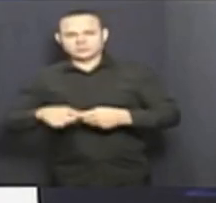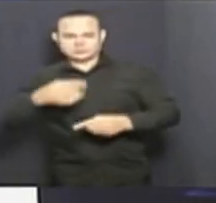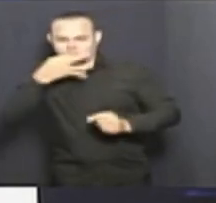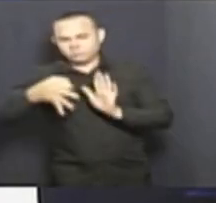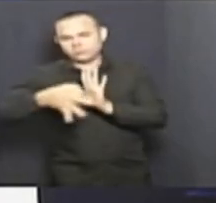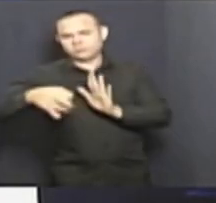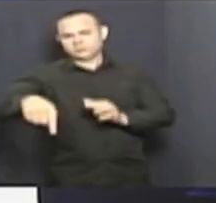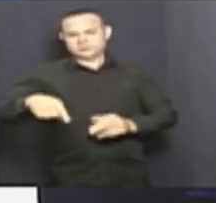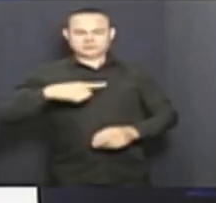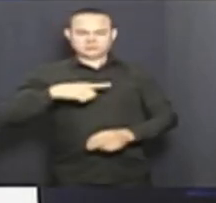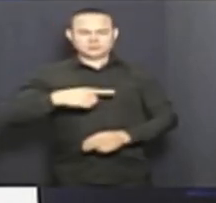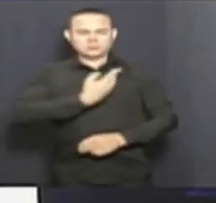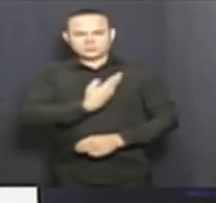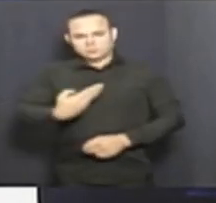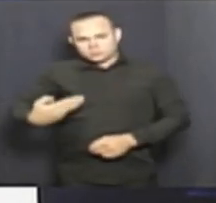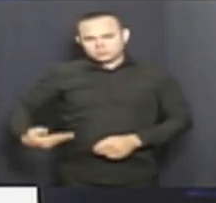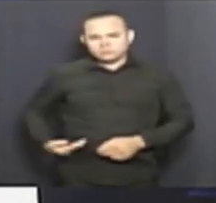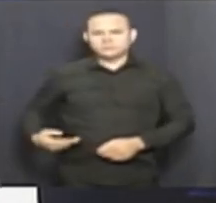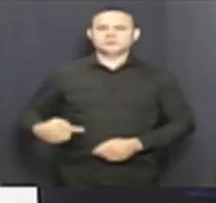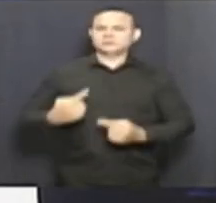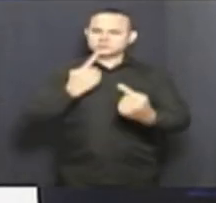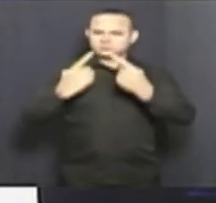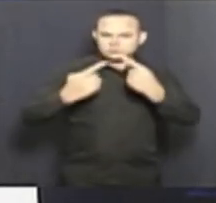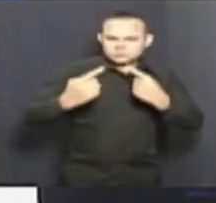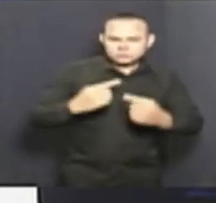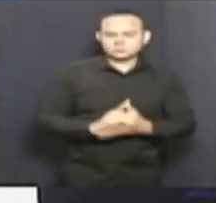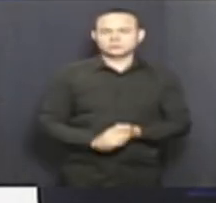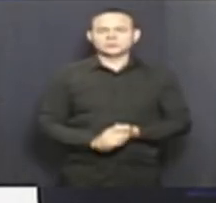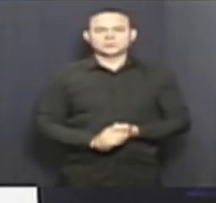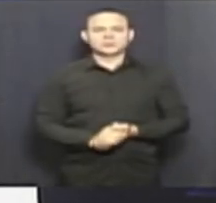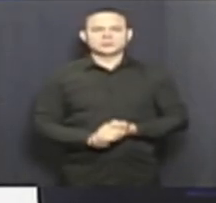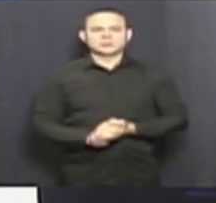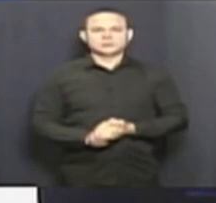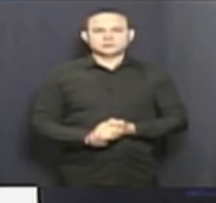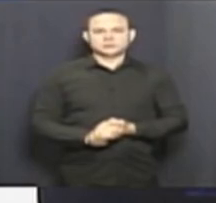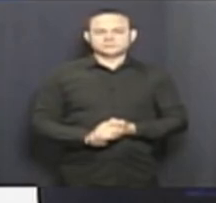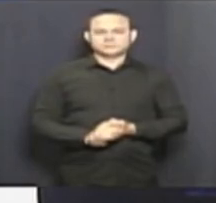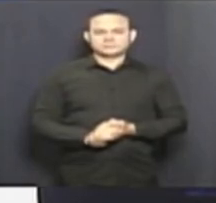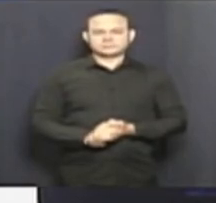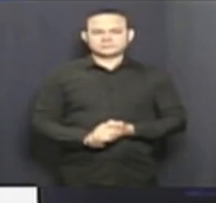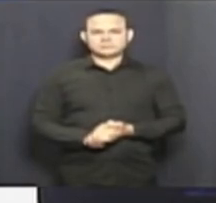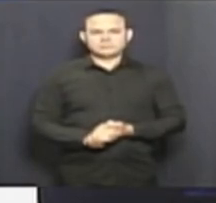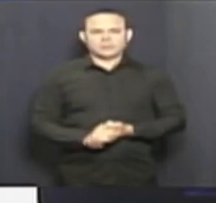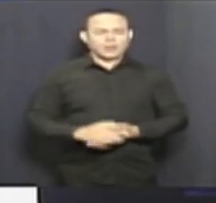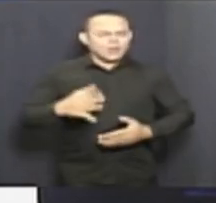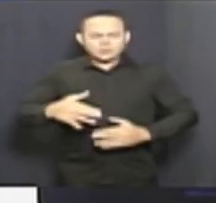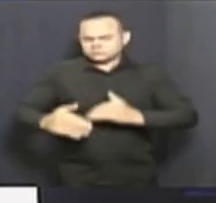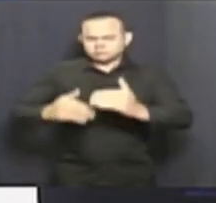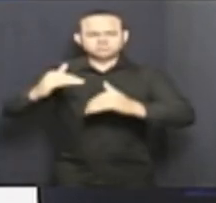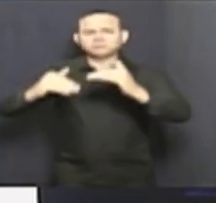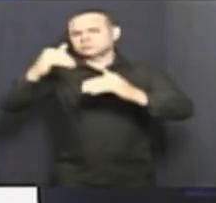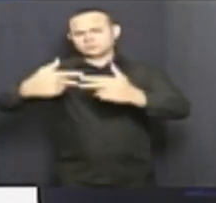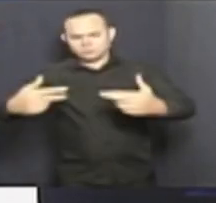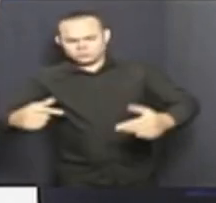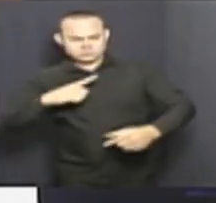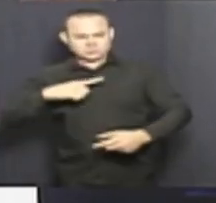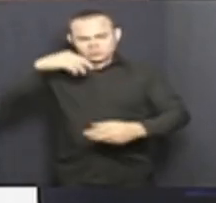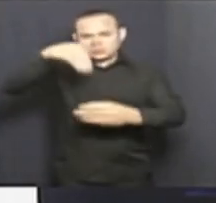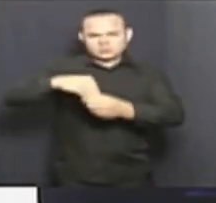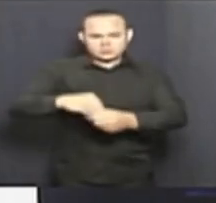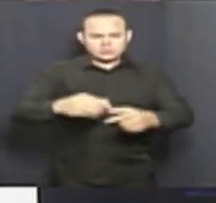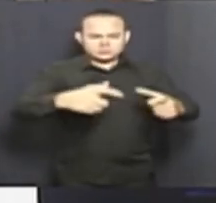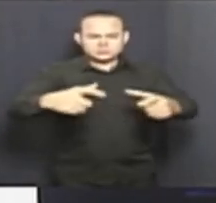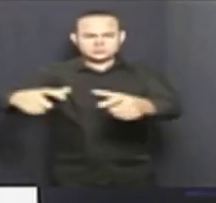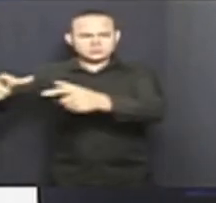discute as desonerações e que são importantes para várias atividades e segmentos elas terão por